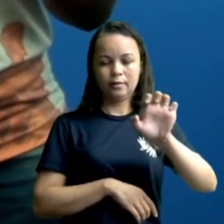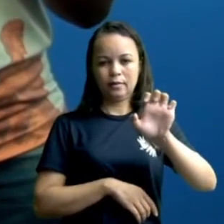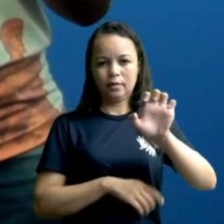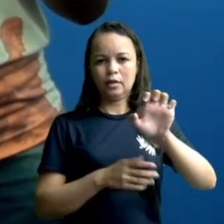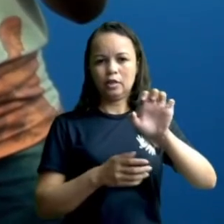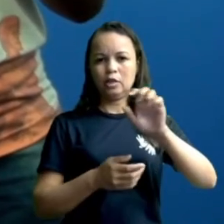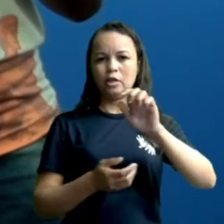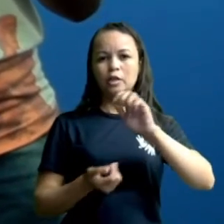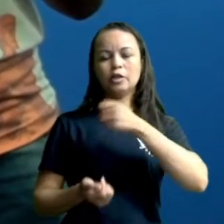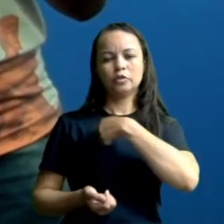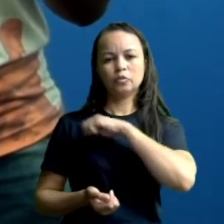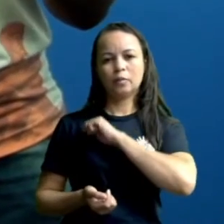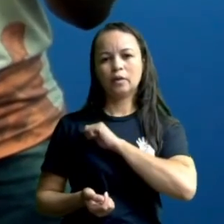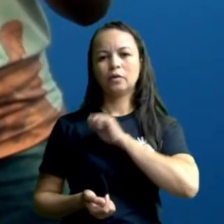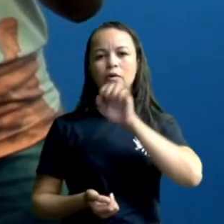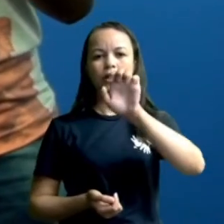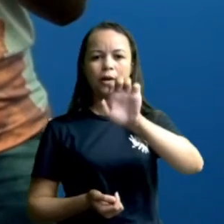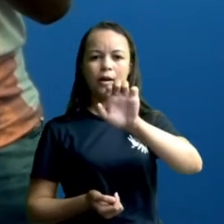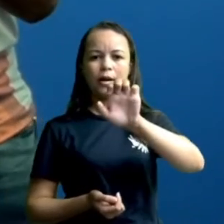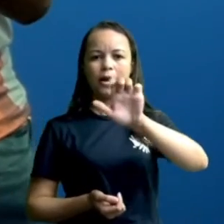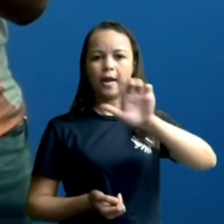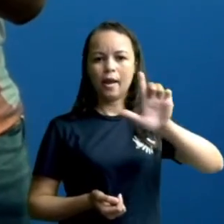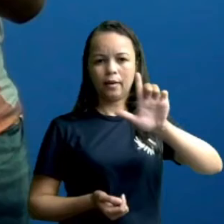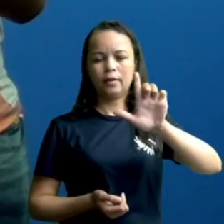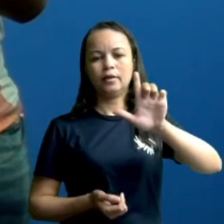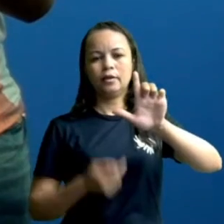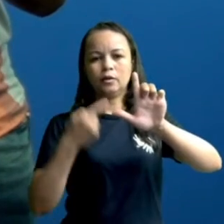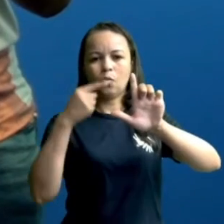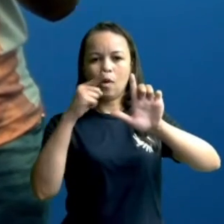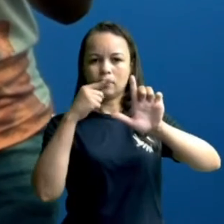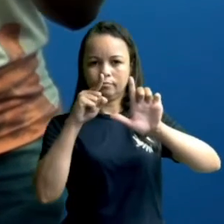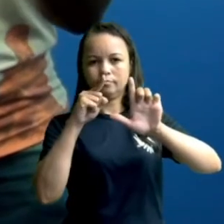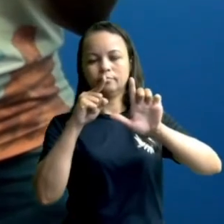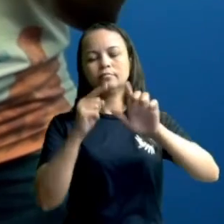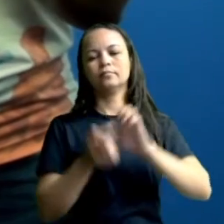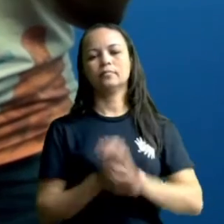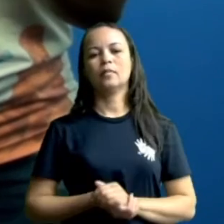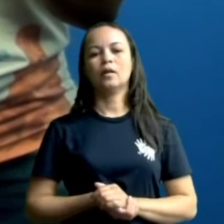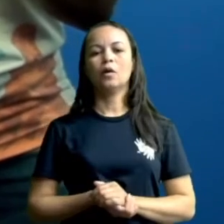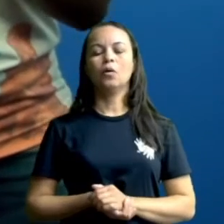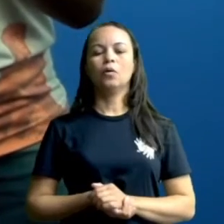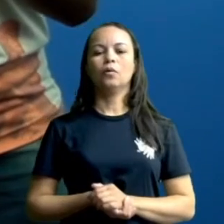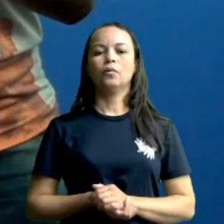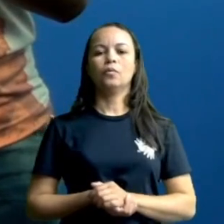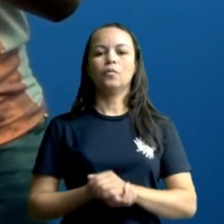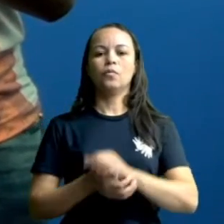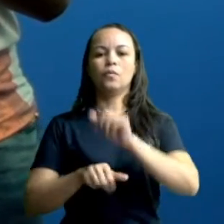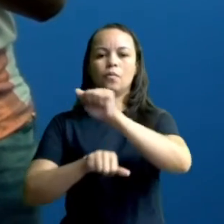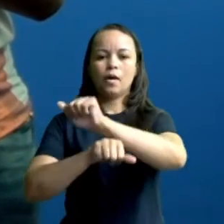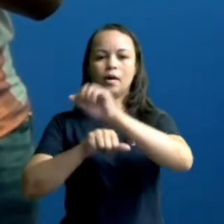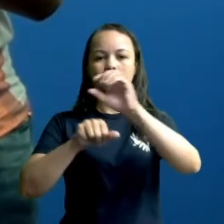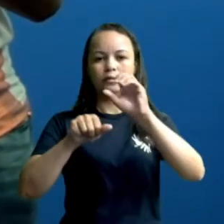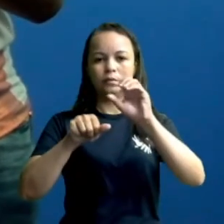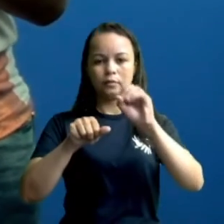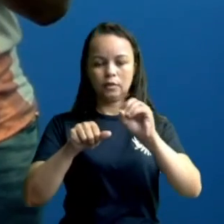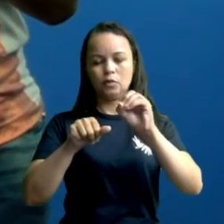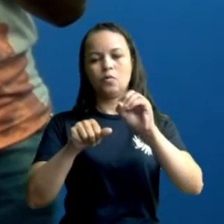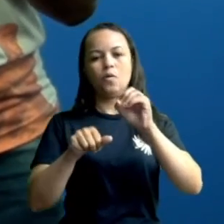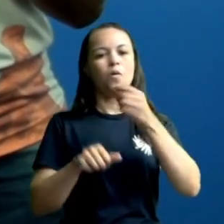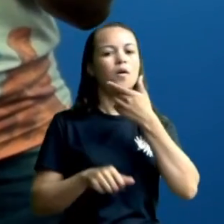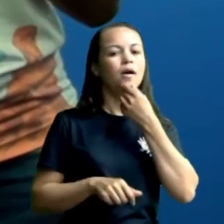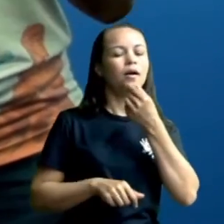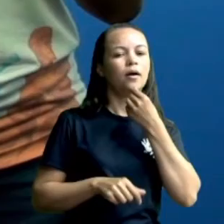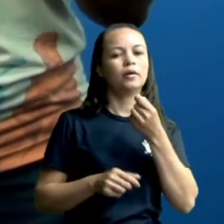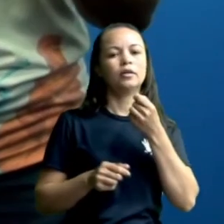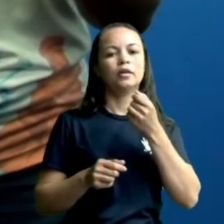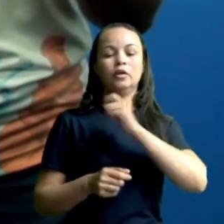ele, e aí eu tenho ele com acento agudo. O artigo masculino ou da gente, em espanhol a